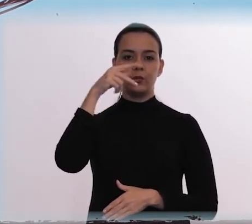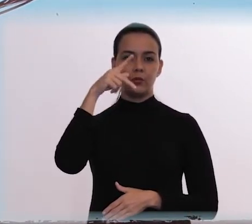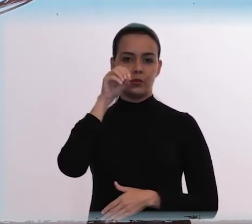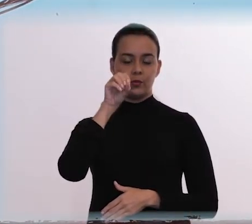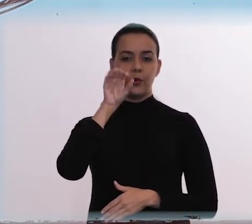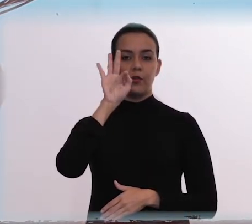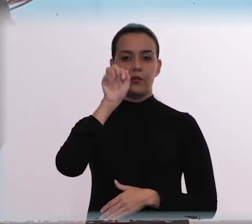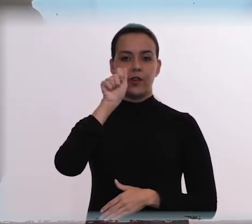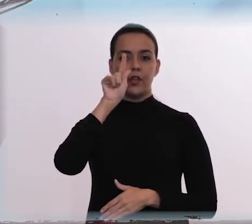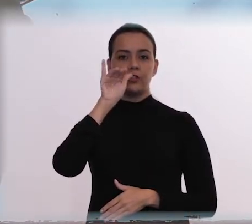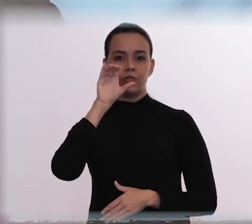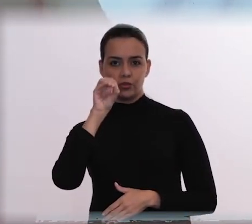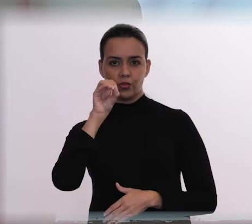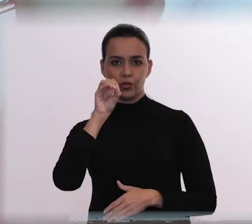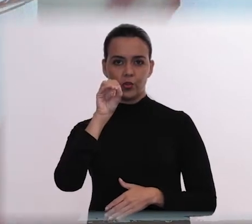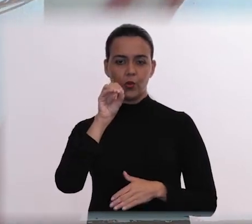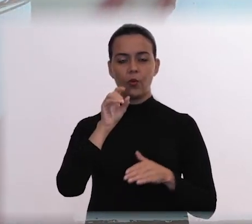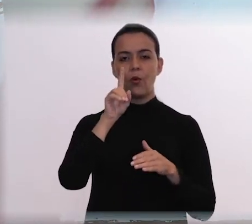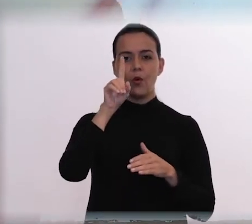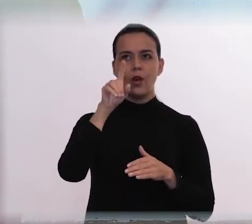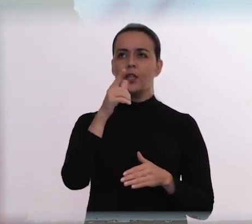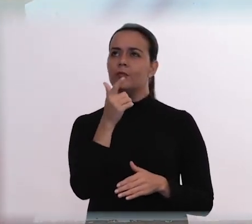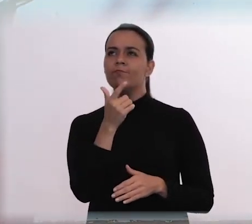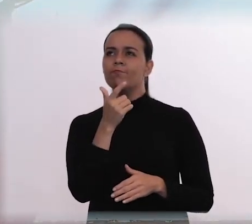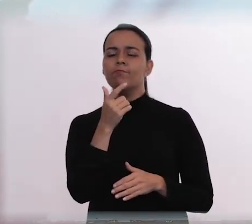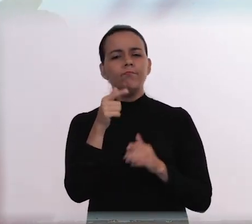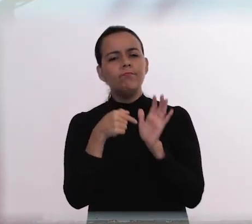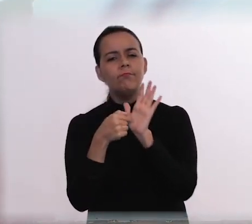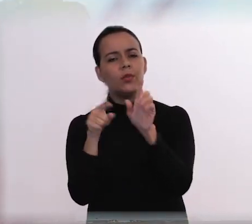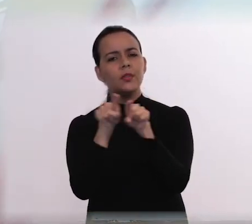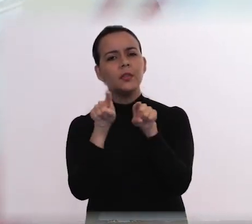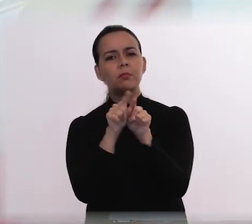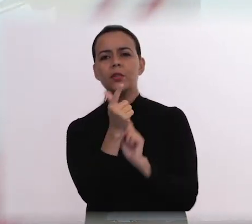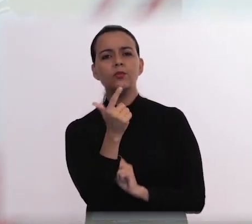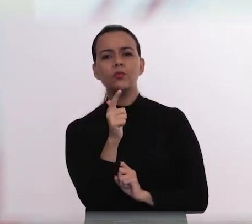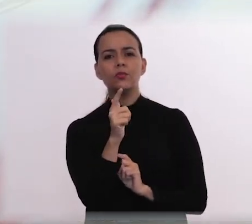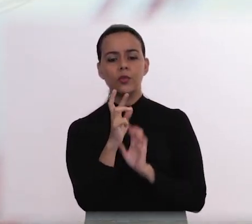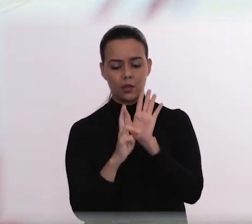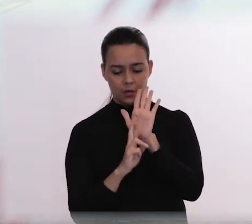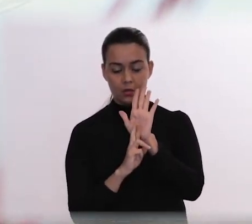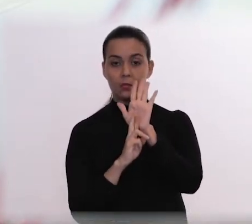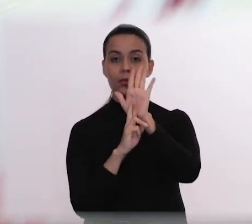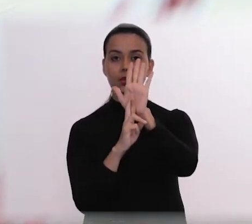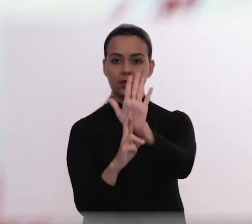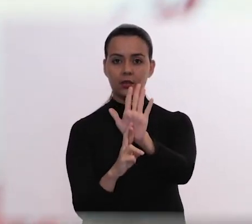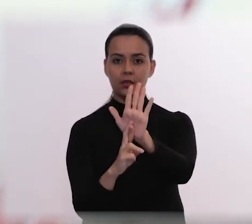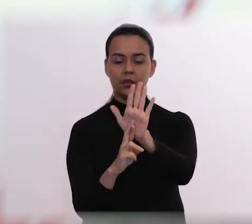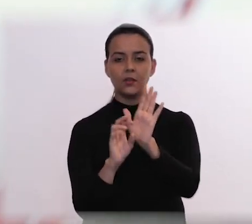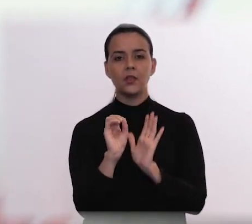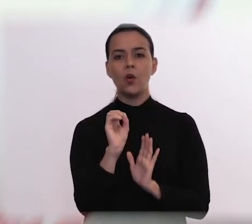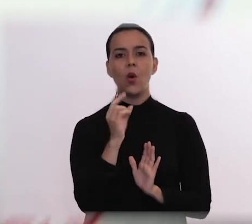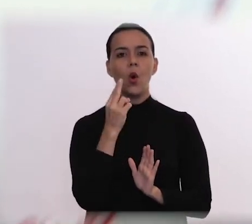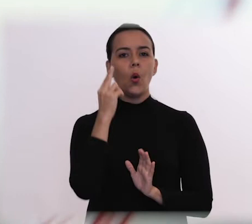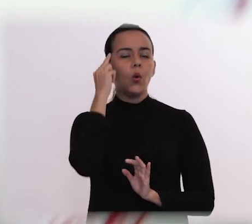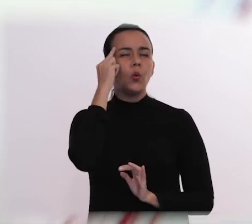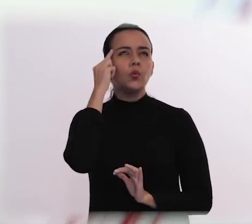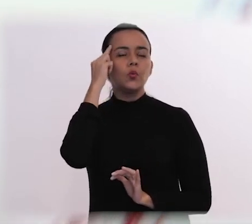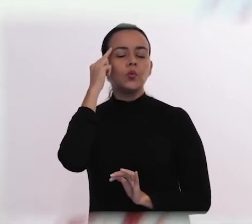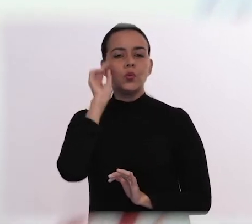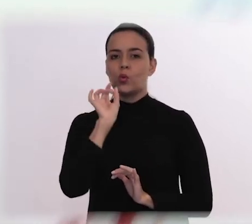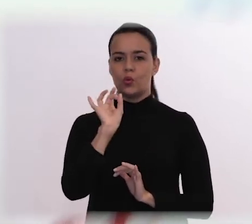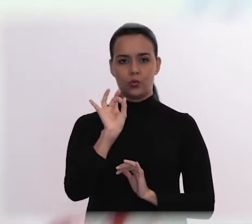gente percebe que não há a representação exatamente de uma utopia em Macunaíma ou de um ideal